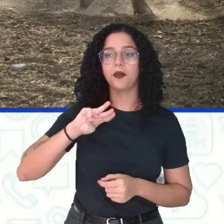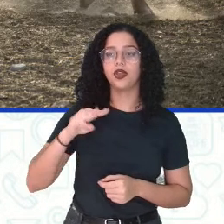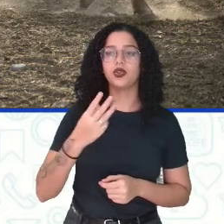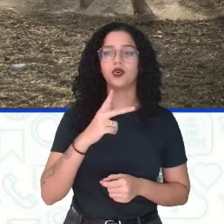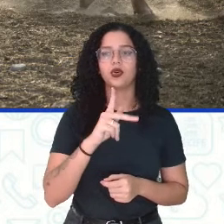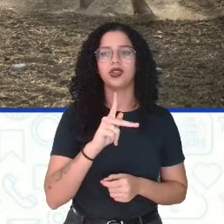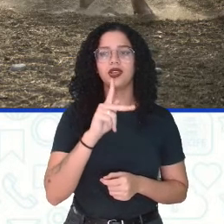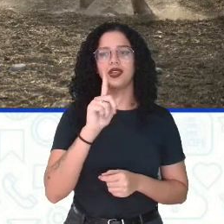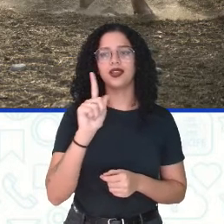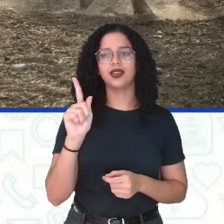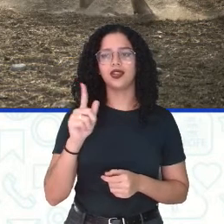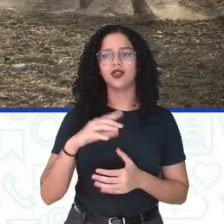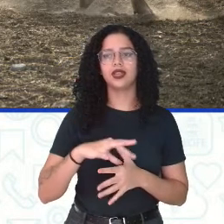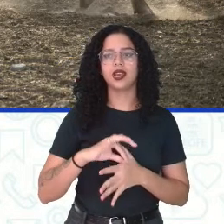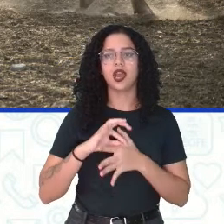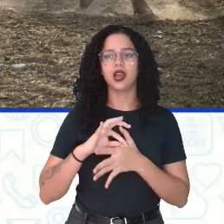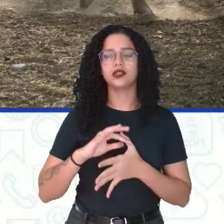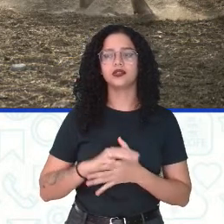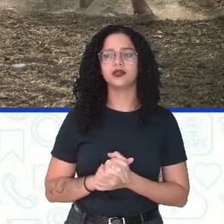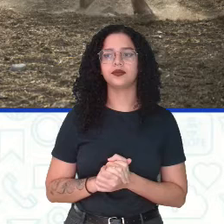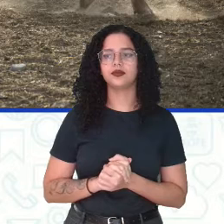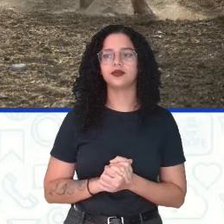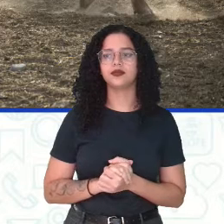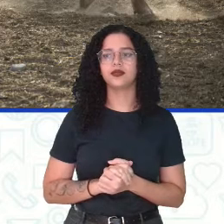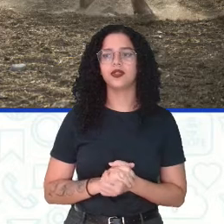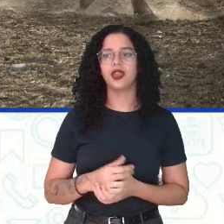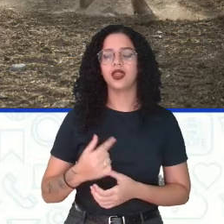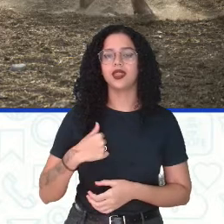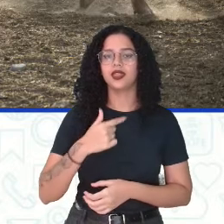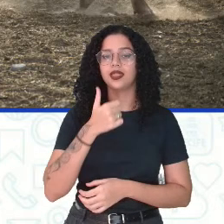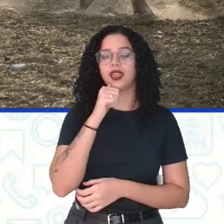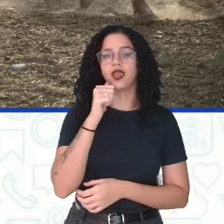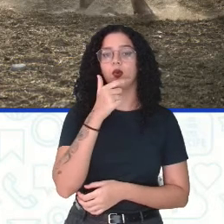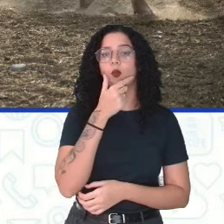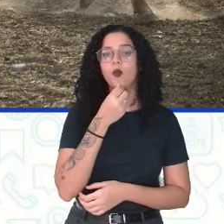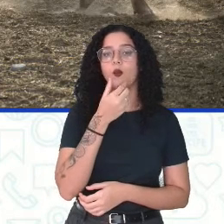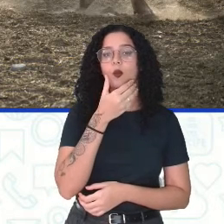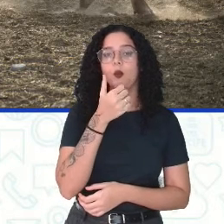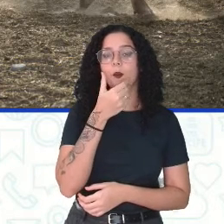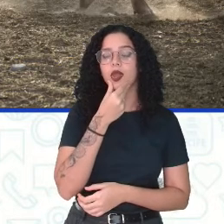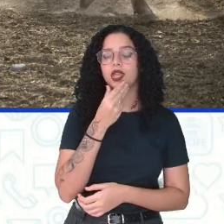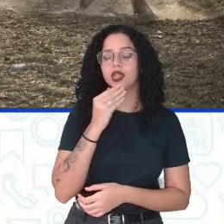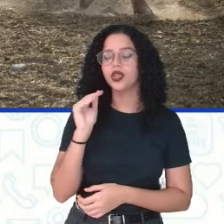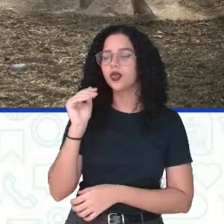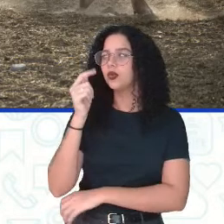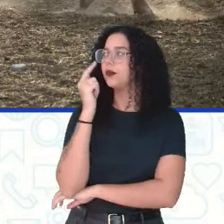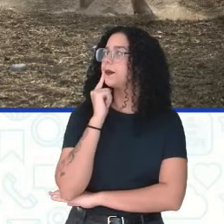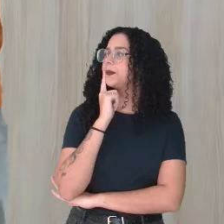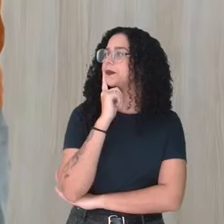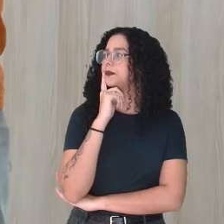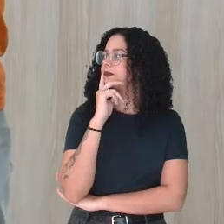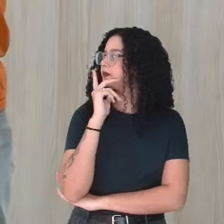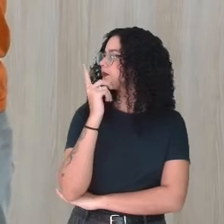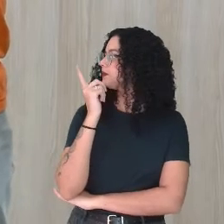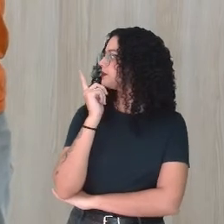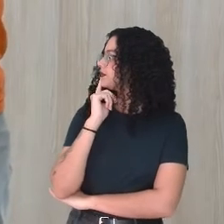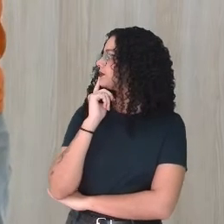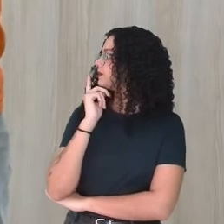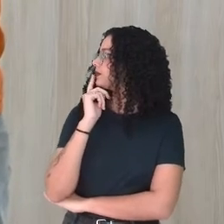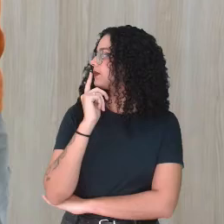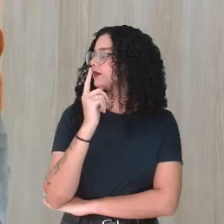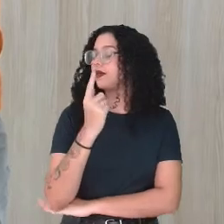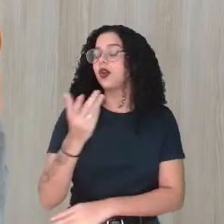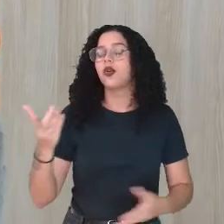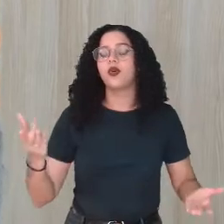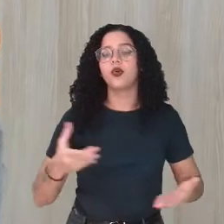de quilos de carne. Aí o rapazinho ali está pensando, né? Olhando para o boi pensando. E você vê hoje fazendas de gado,